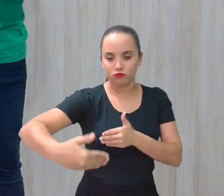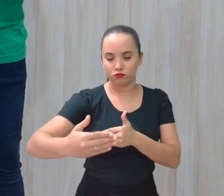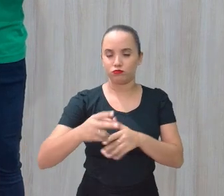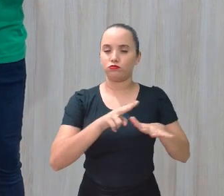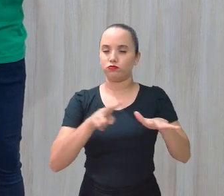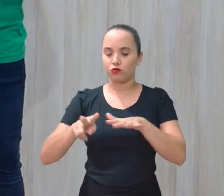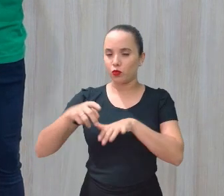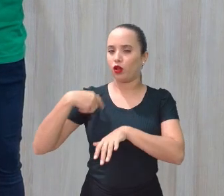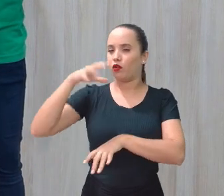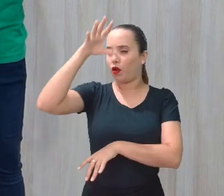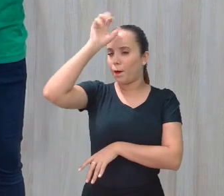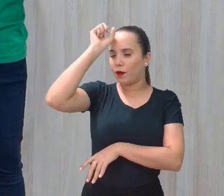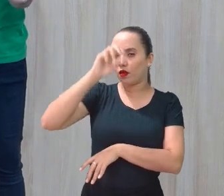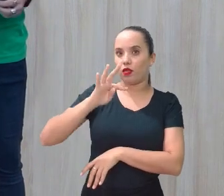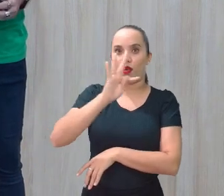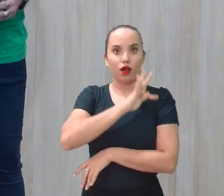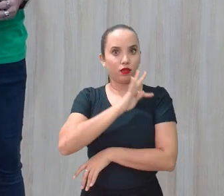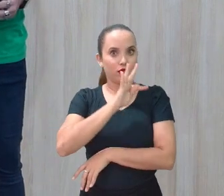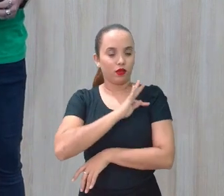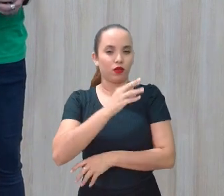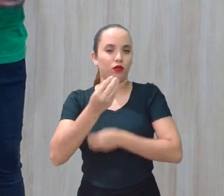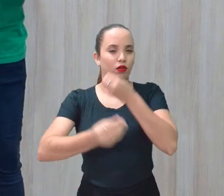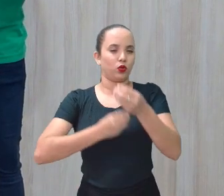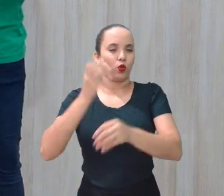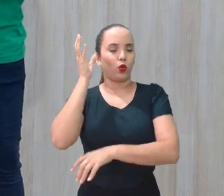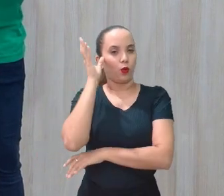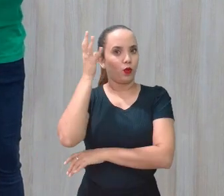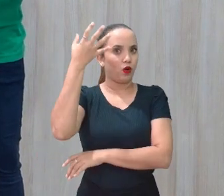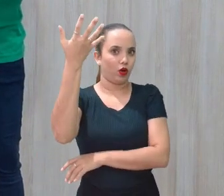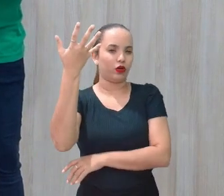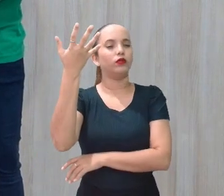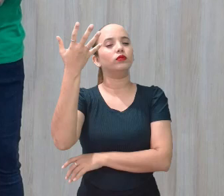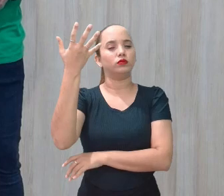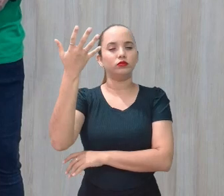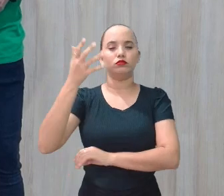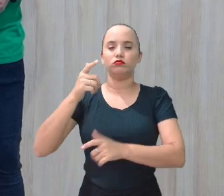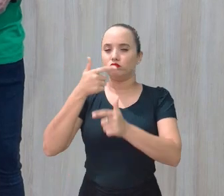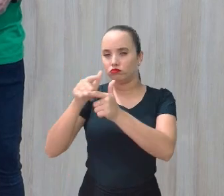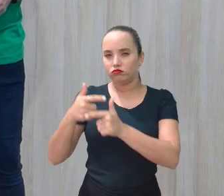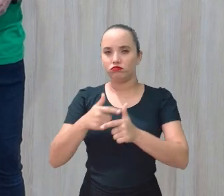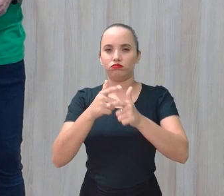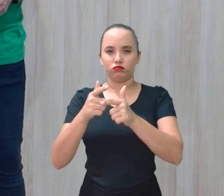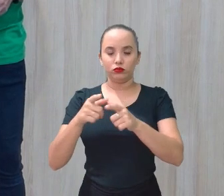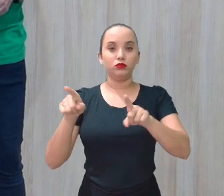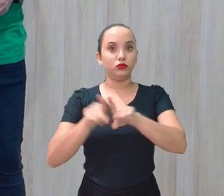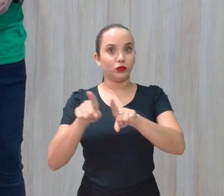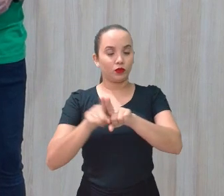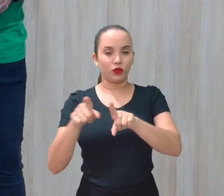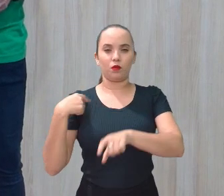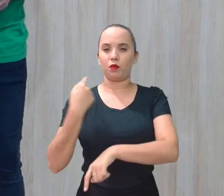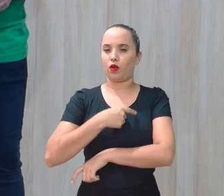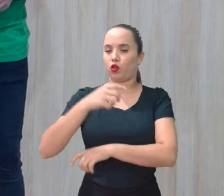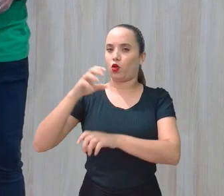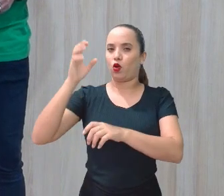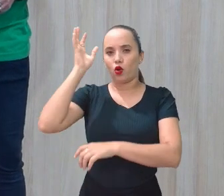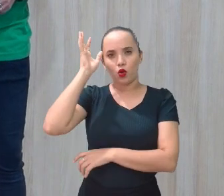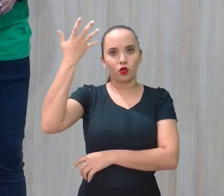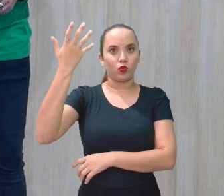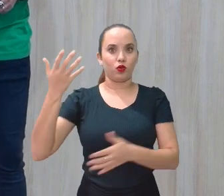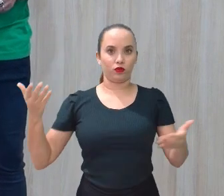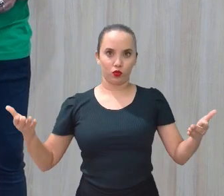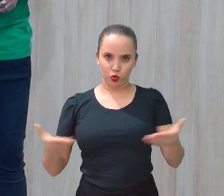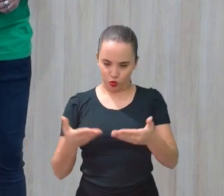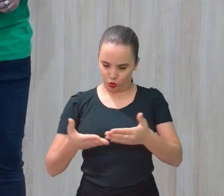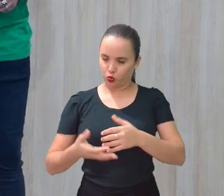matemáticas para resolver uma equação na aula anterior e para resolver um sistema de equações que a gente vai ver na aula de hoje,